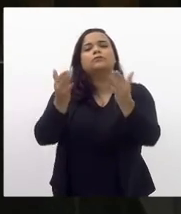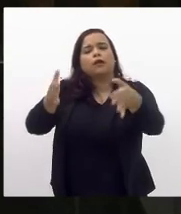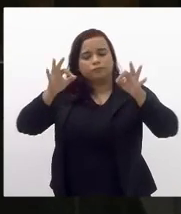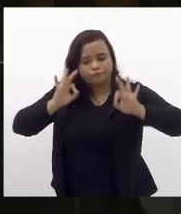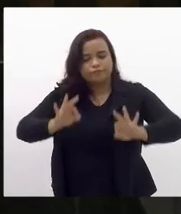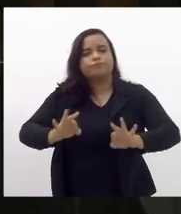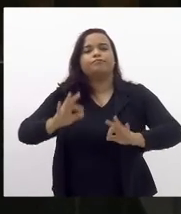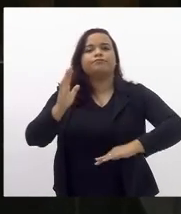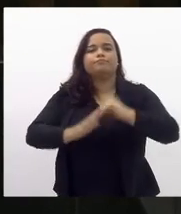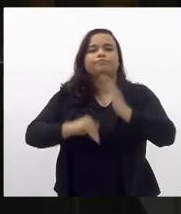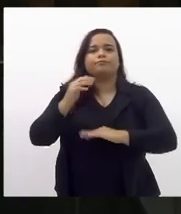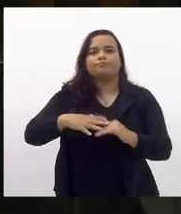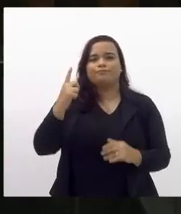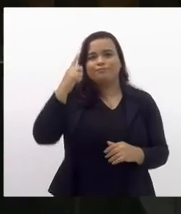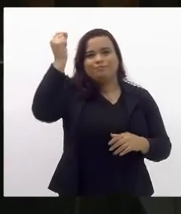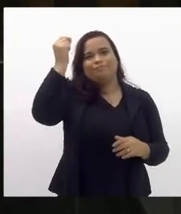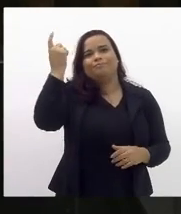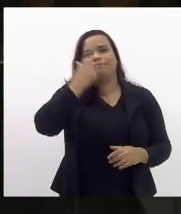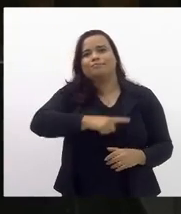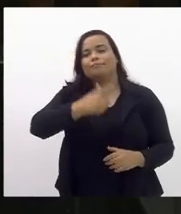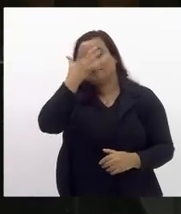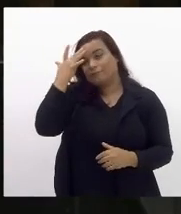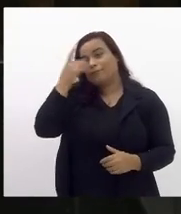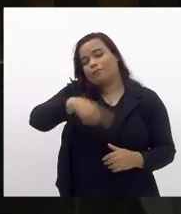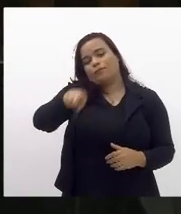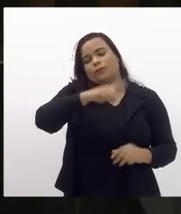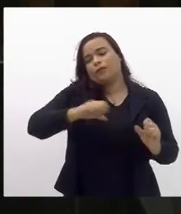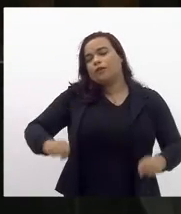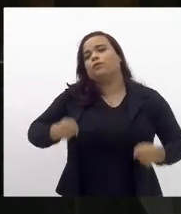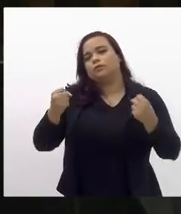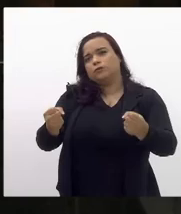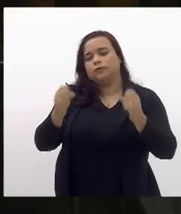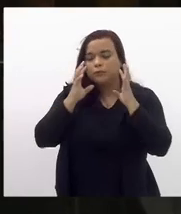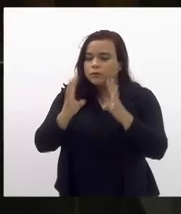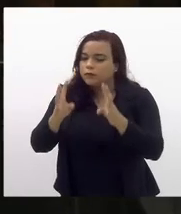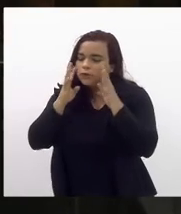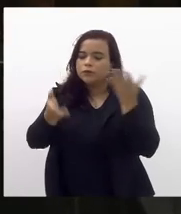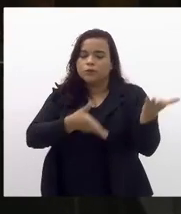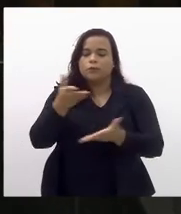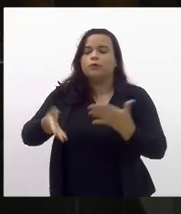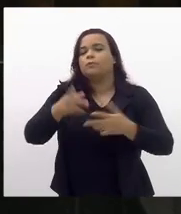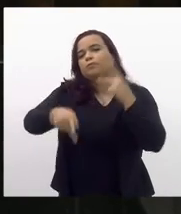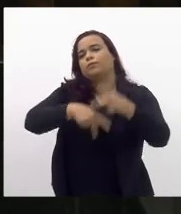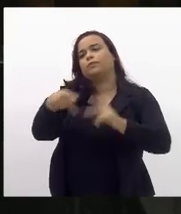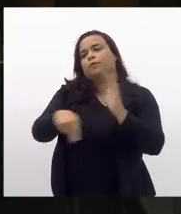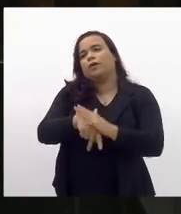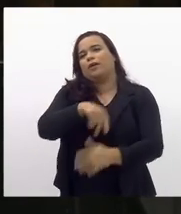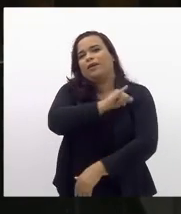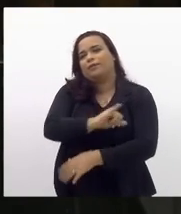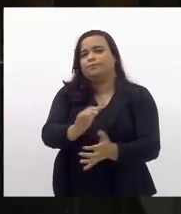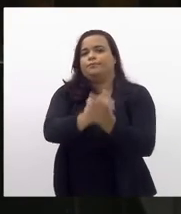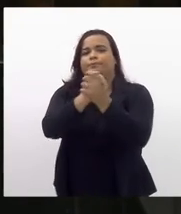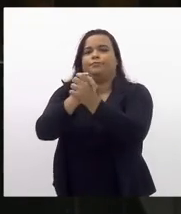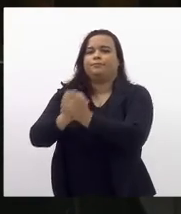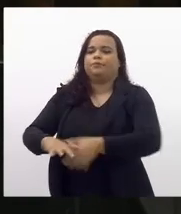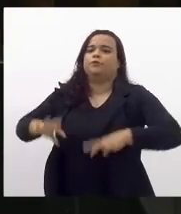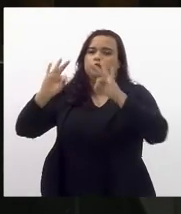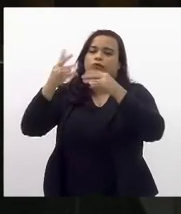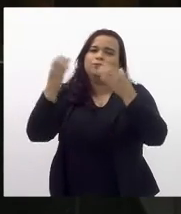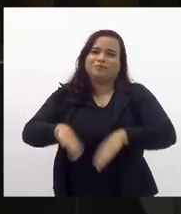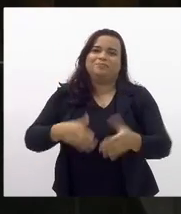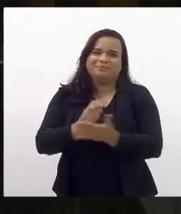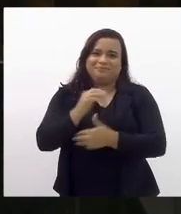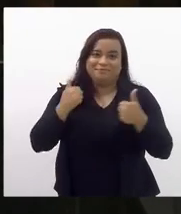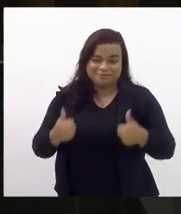a efetiva convocação desses que estão dedicados a servir a população do Rio de Janeiro. Então, a minha saudação a todos os concursados do Estado do Rio de